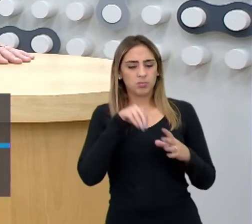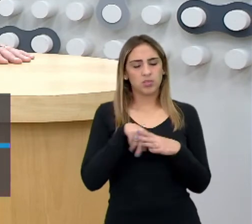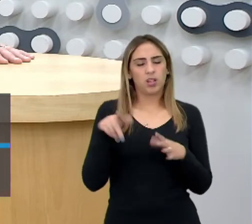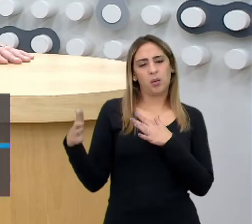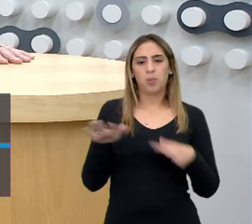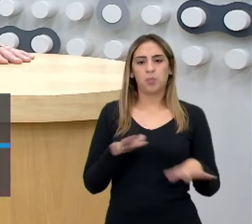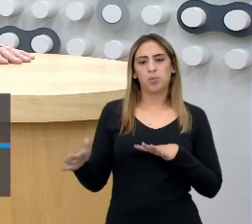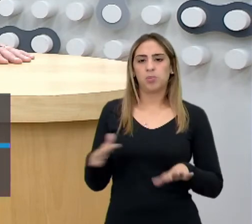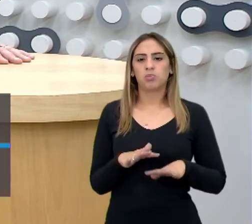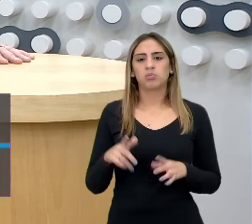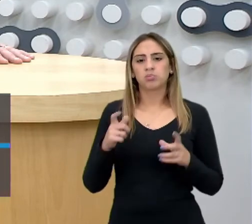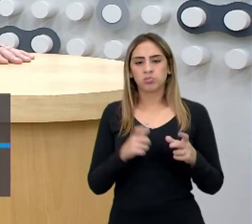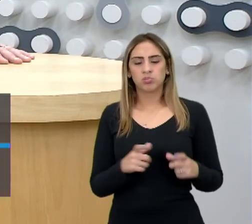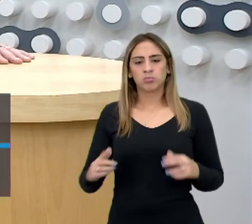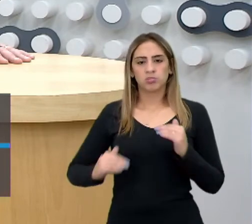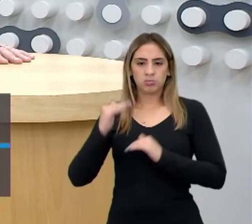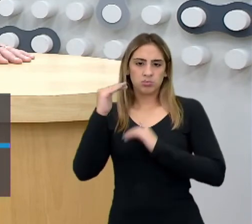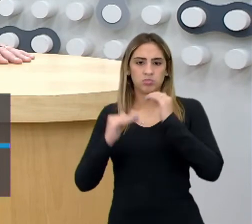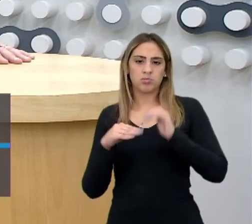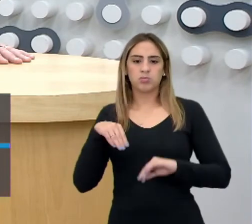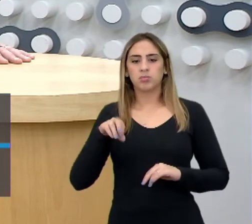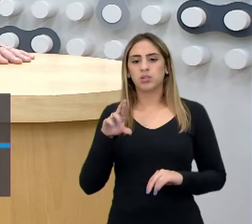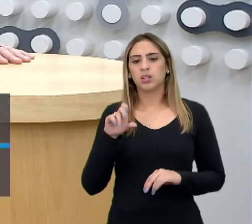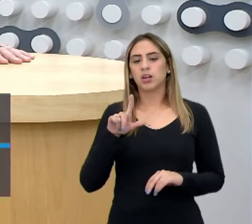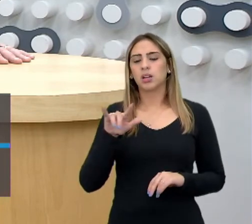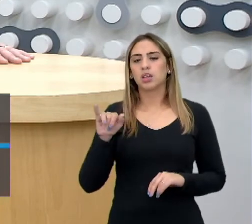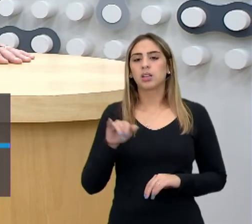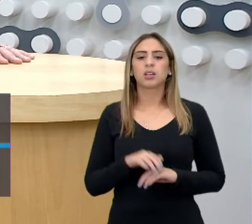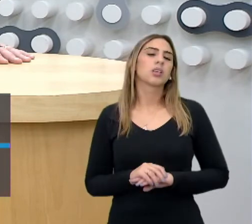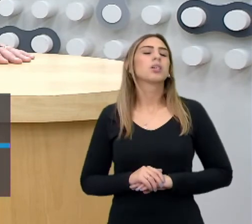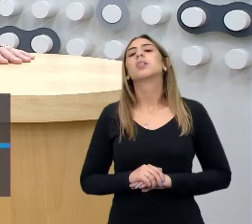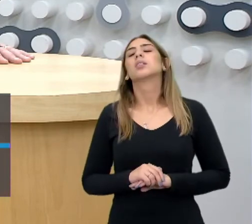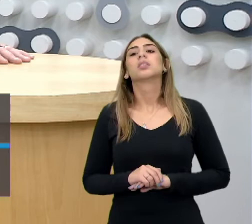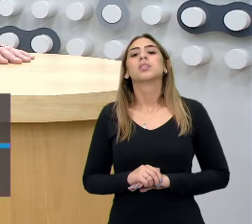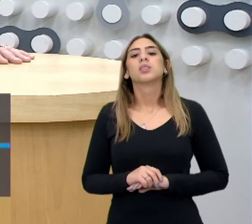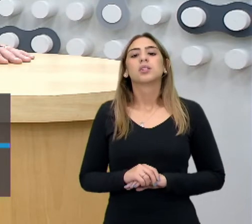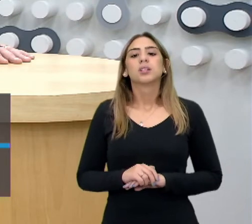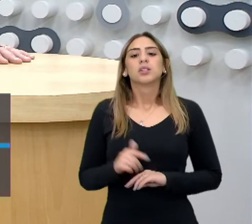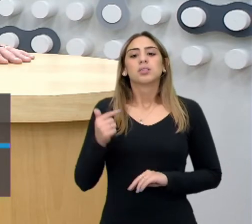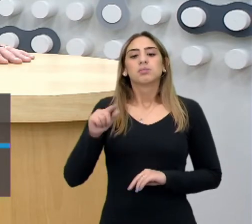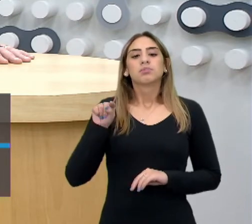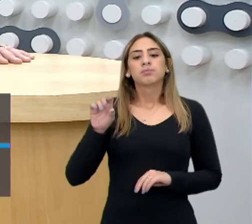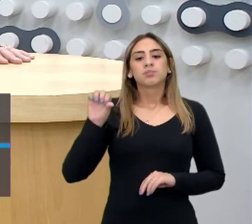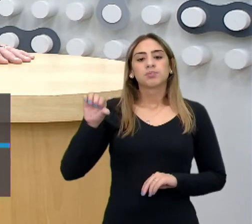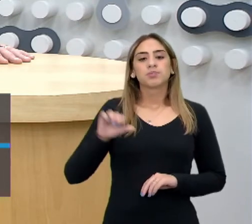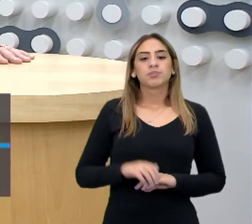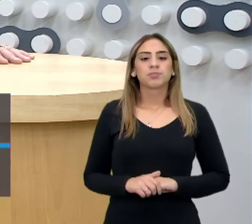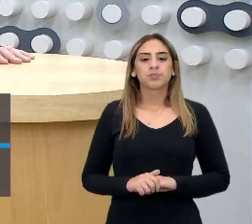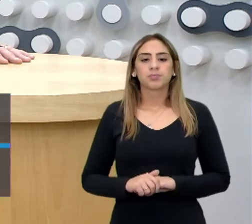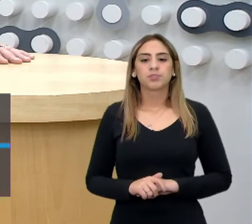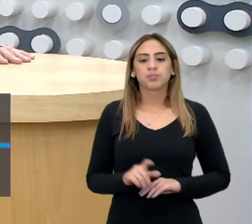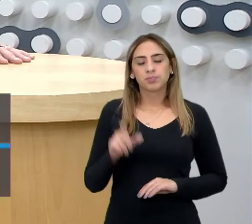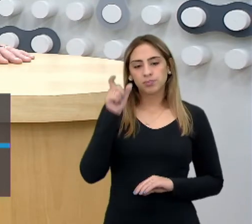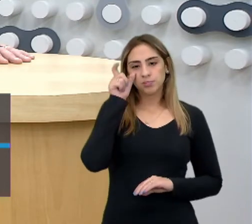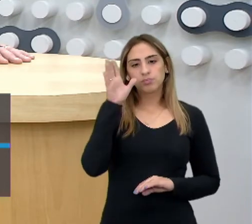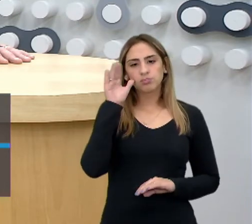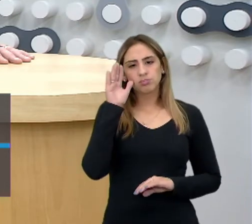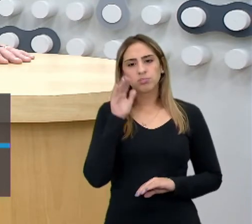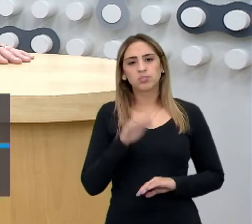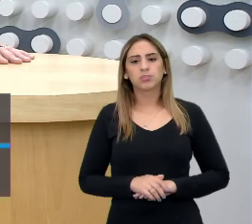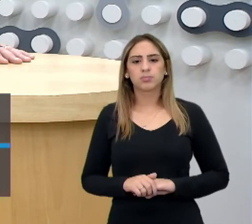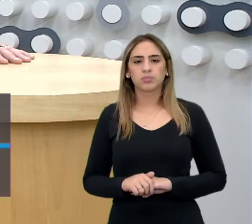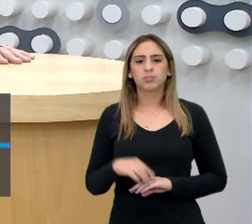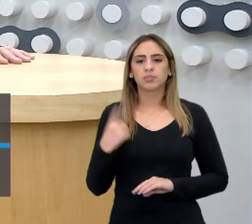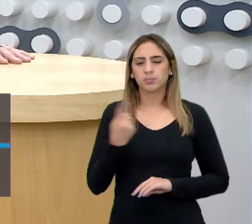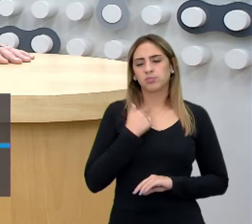tremor aí de escala de Mercalli 10 e escala Richter 7.9. É interessante retratar isso aí, né? A